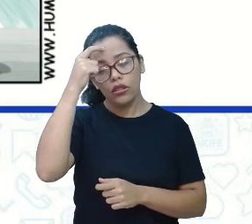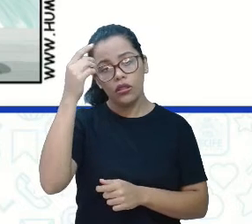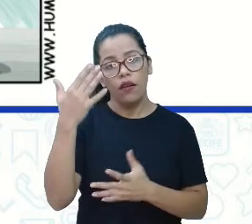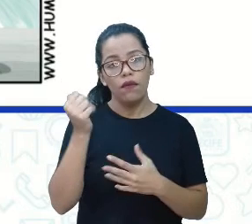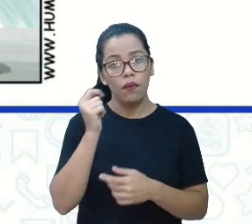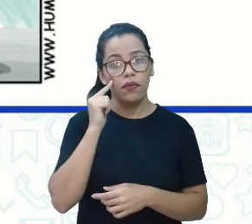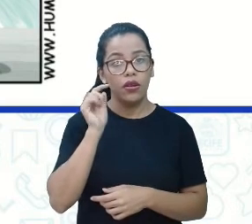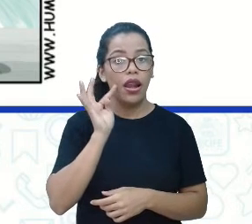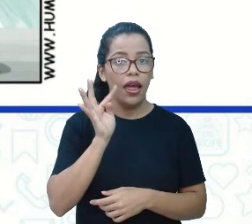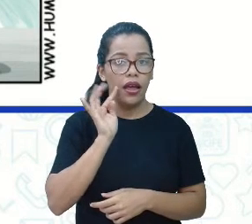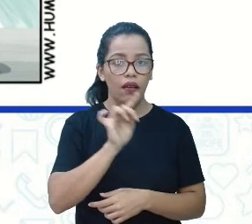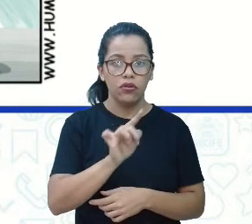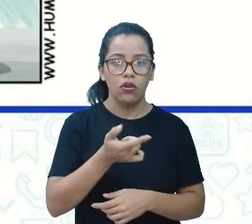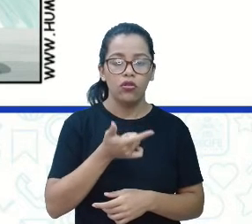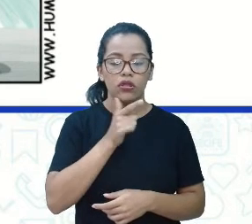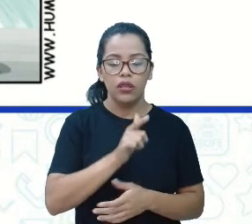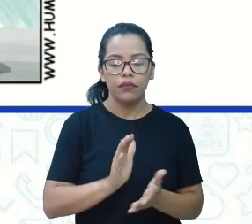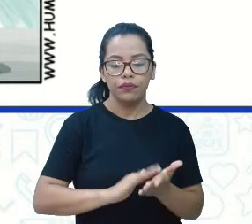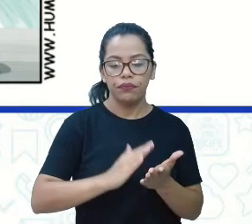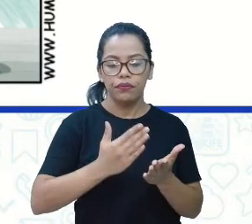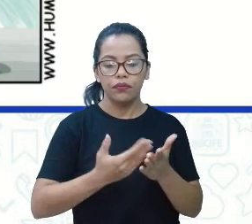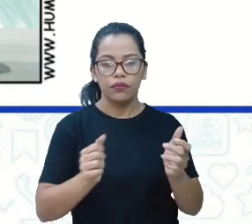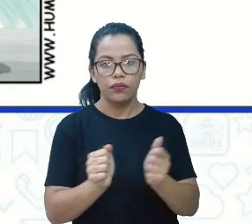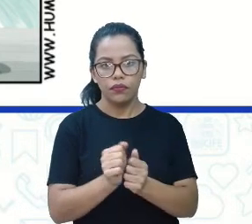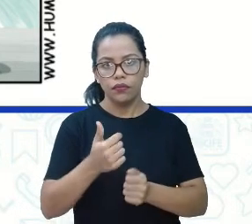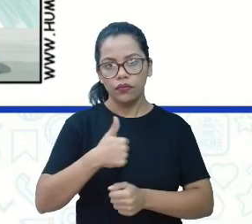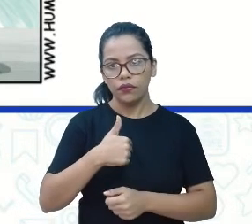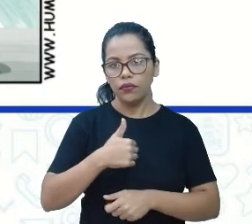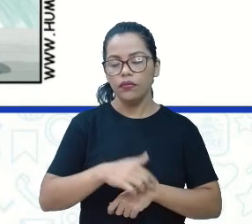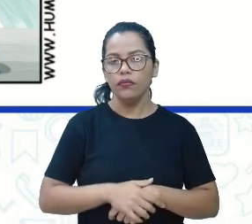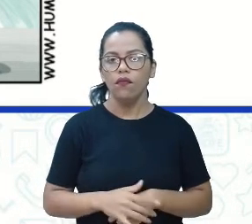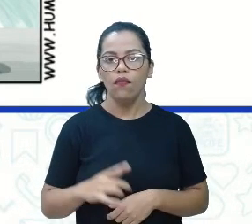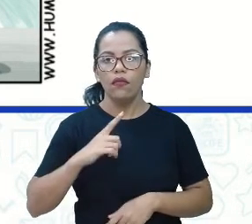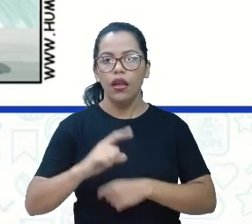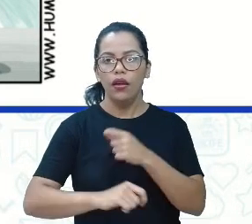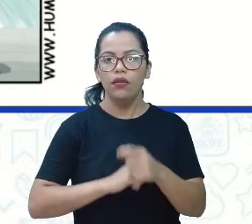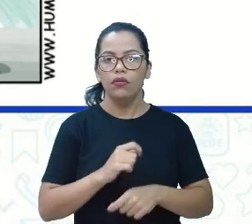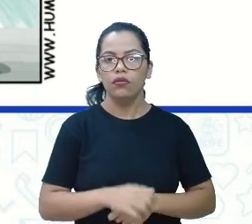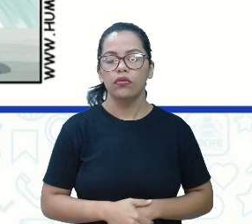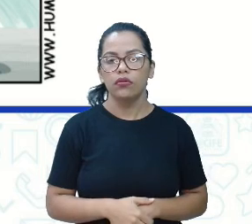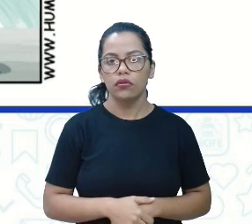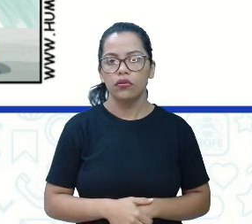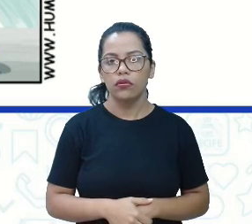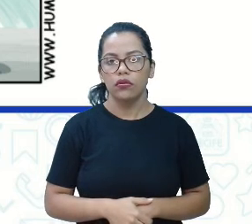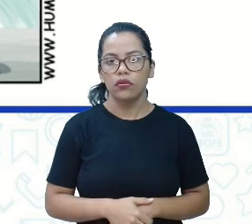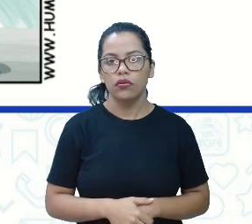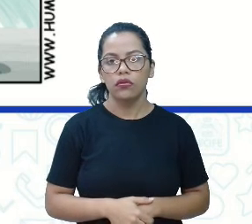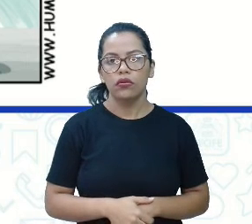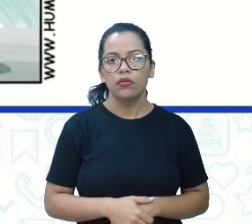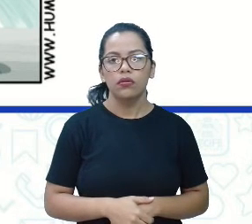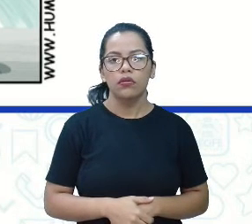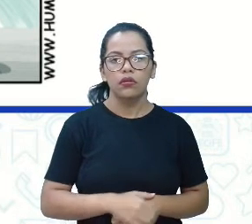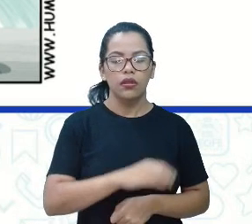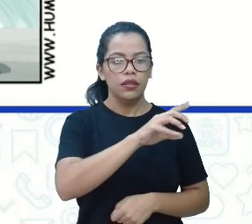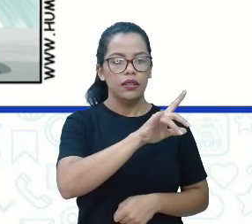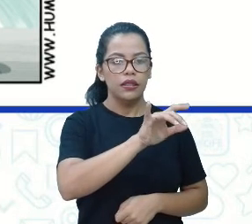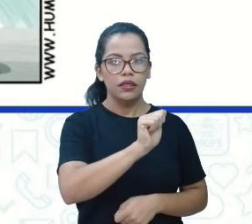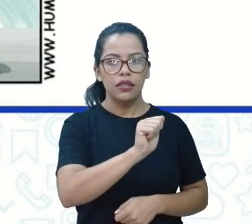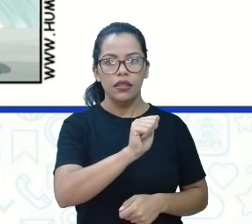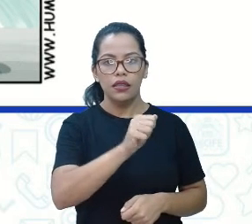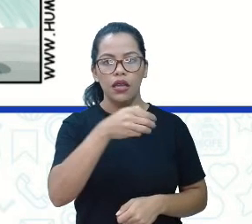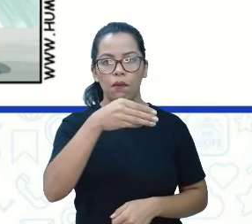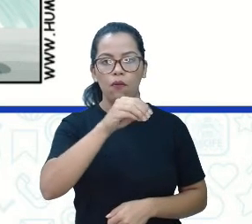ver se dá para vocês interpretarem junto comigo, ó. Tem ali a companhia SA Movais. E aí a gente